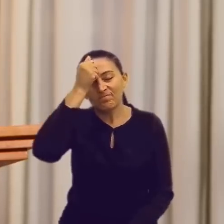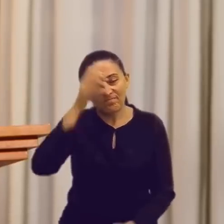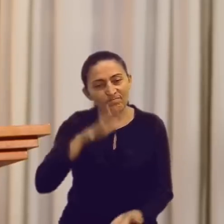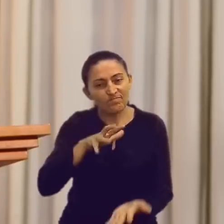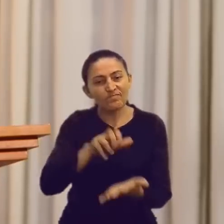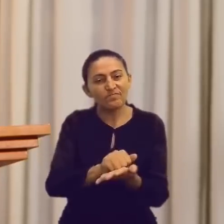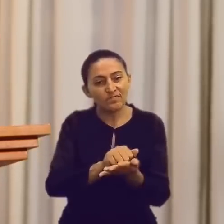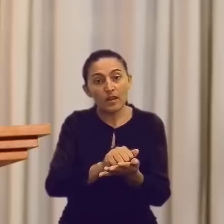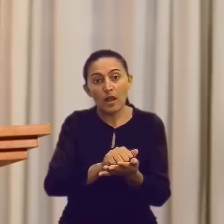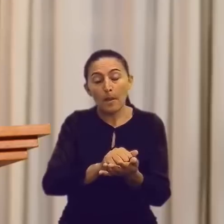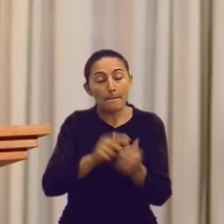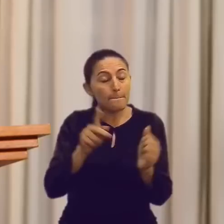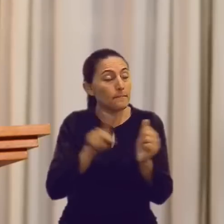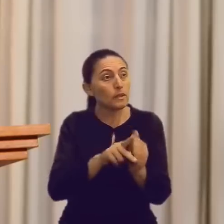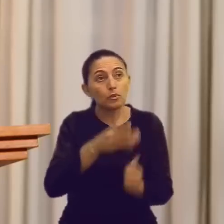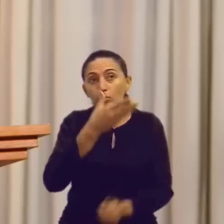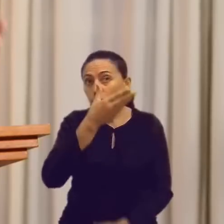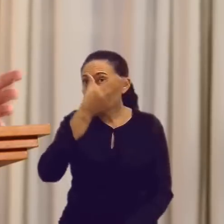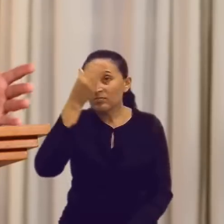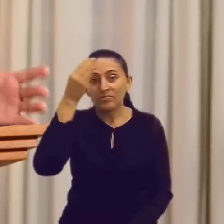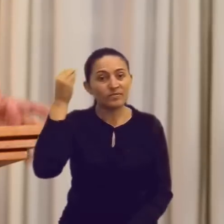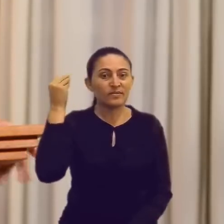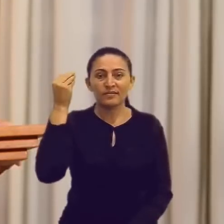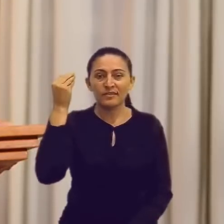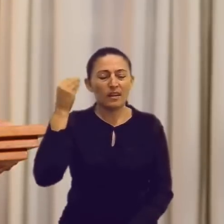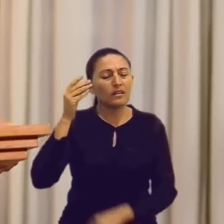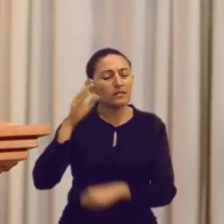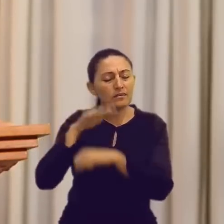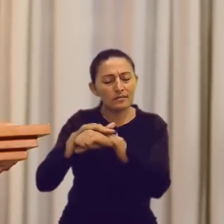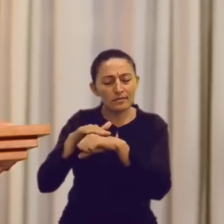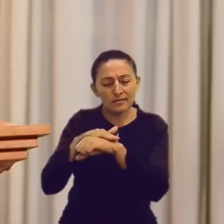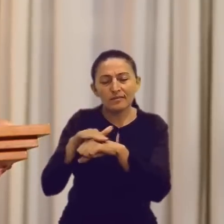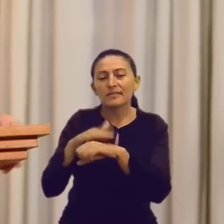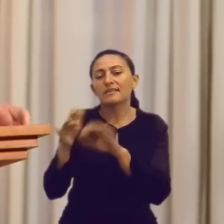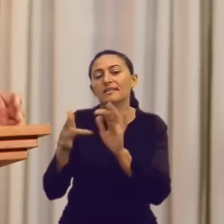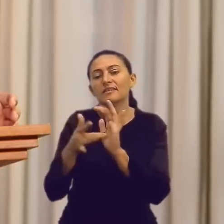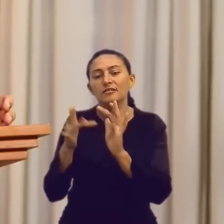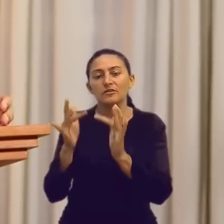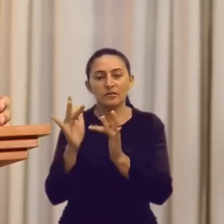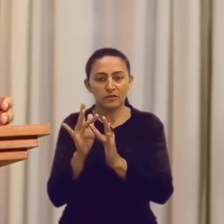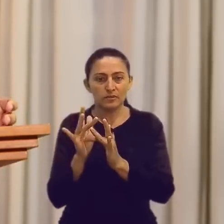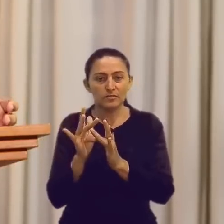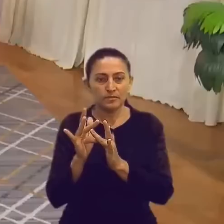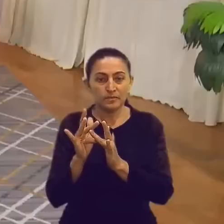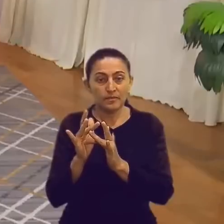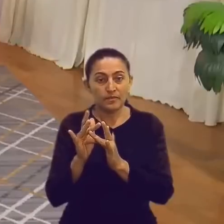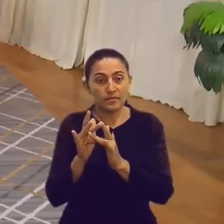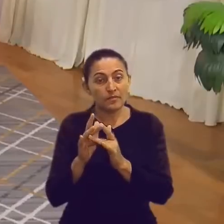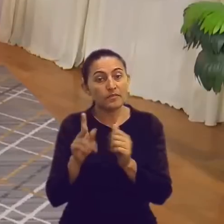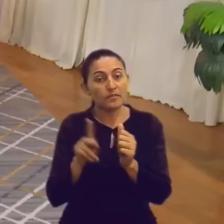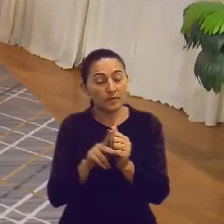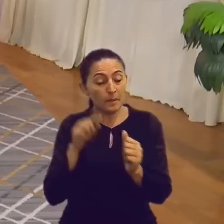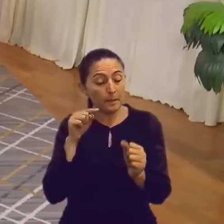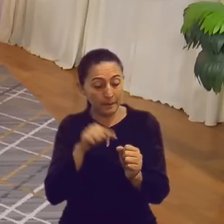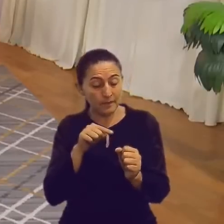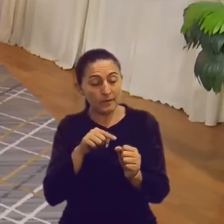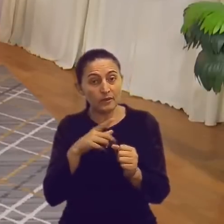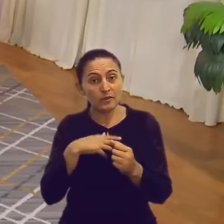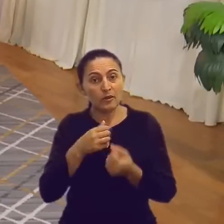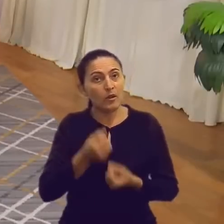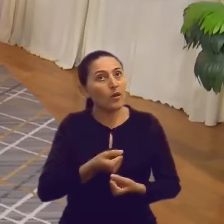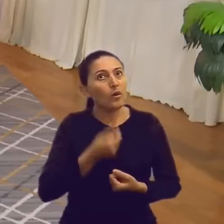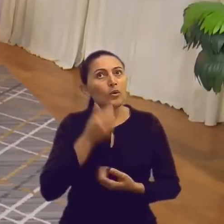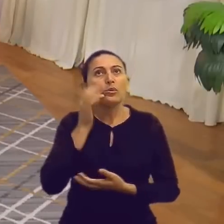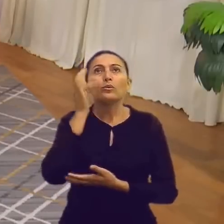nunca mais esqueceria aquela conversa com Jesus. Para Pedro foi dito todo o seu futuro,